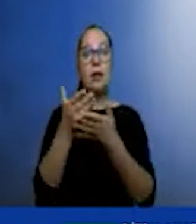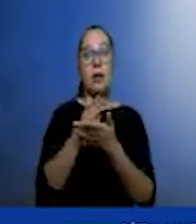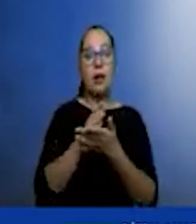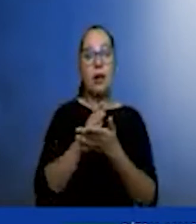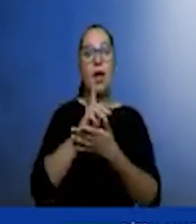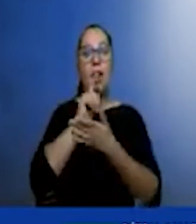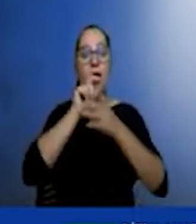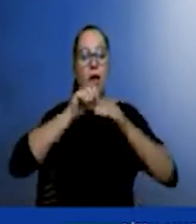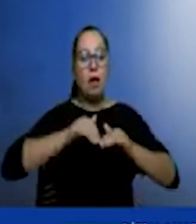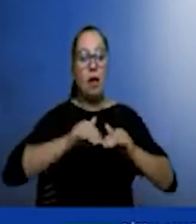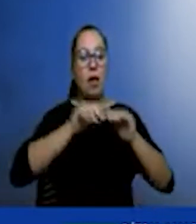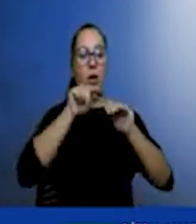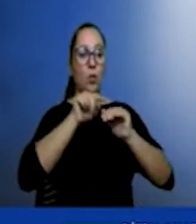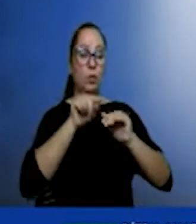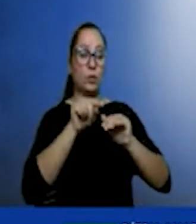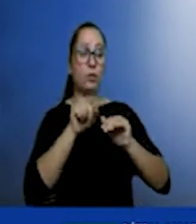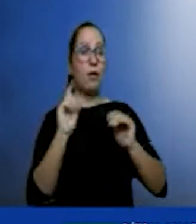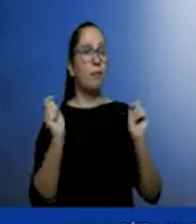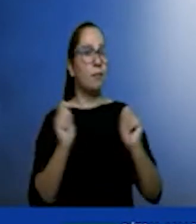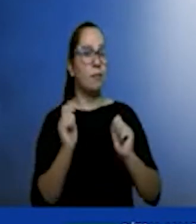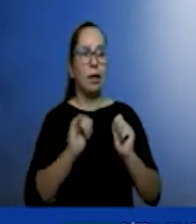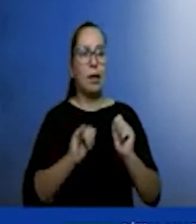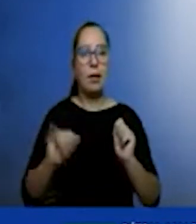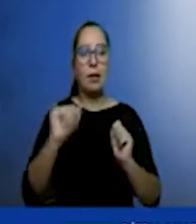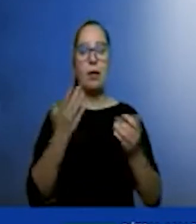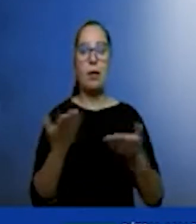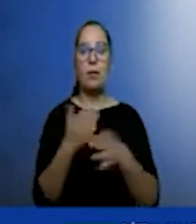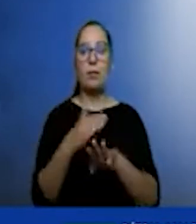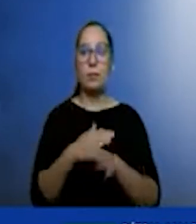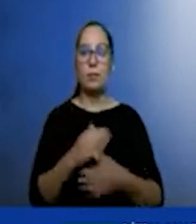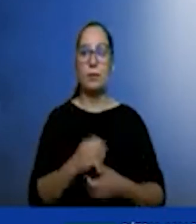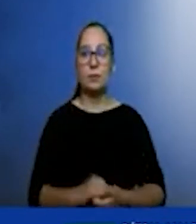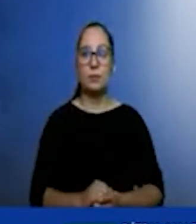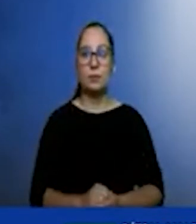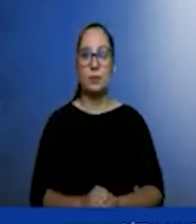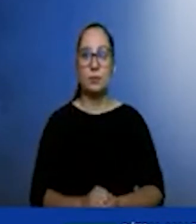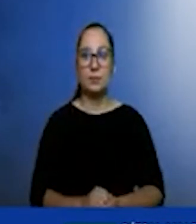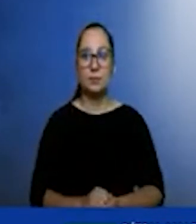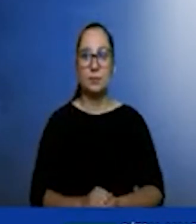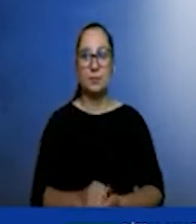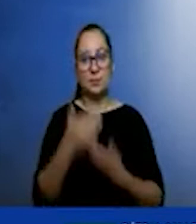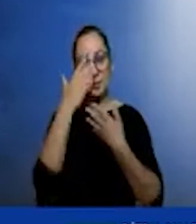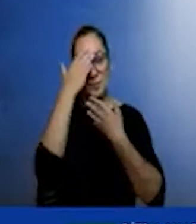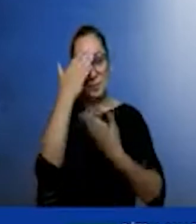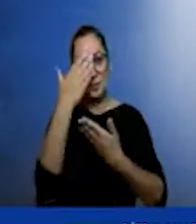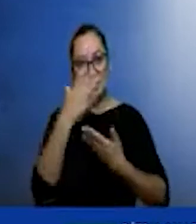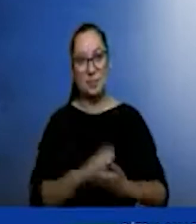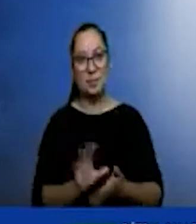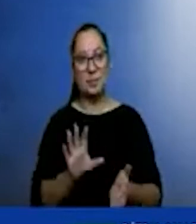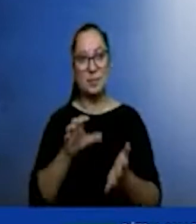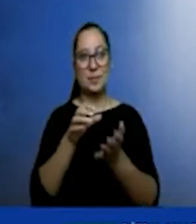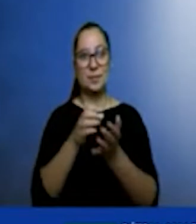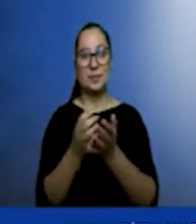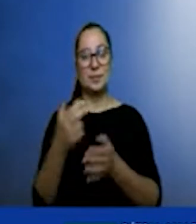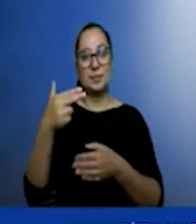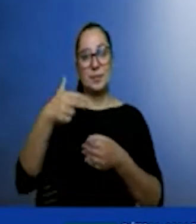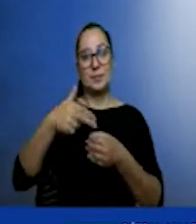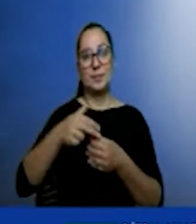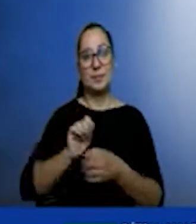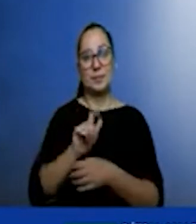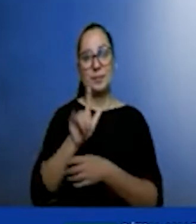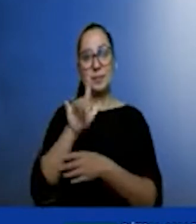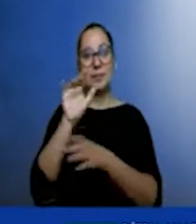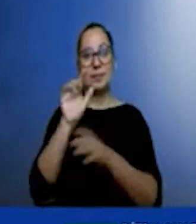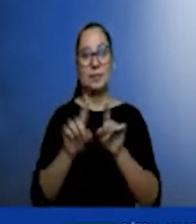é essencial para o momento que a gente vive hoje. Obrigado, Bárbara. Setor petróleo e gás. Uma visão